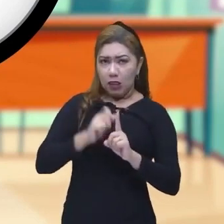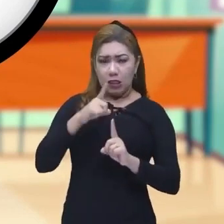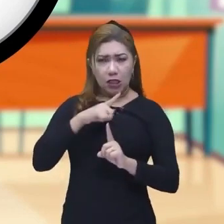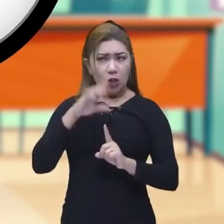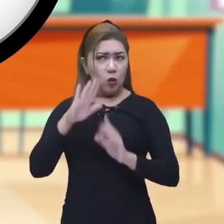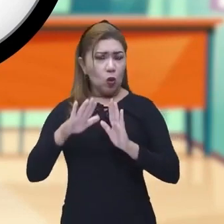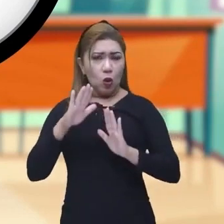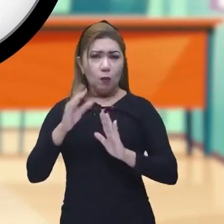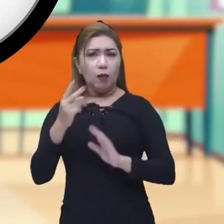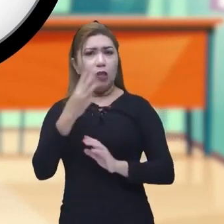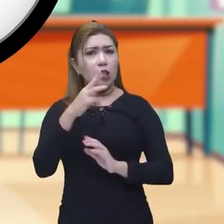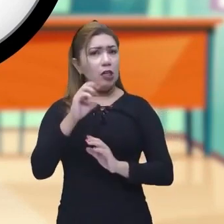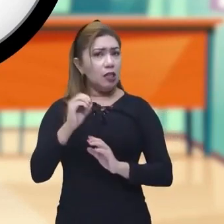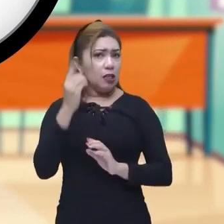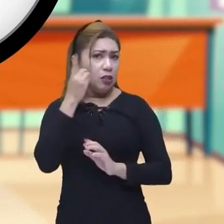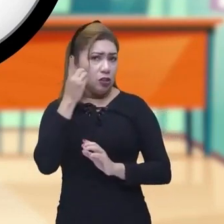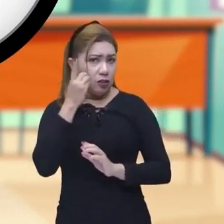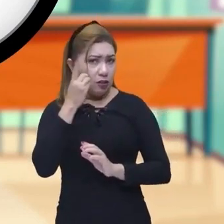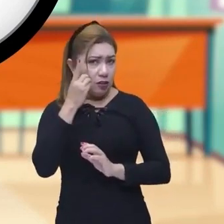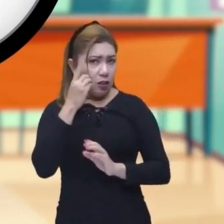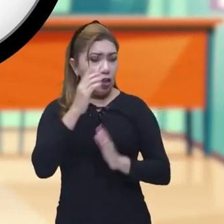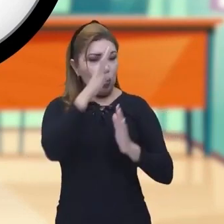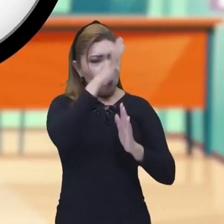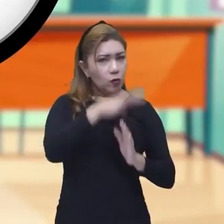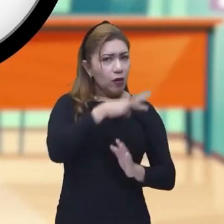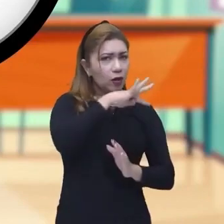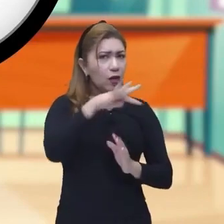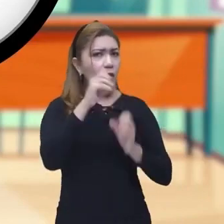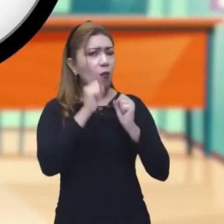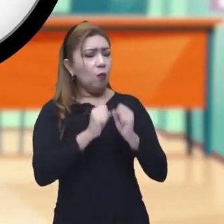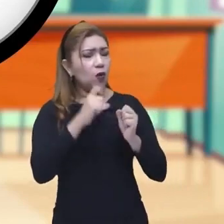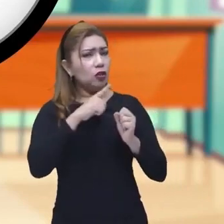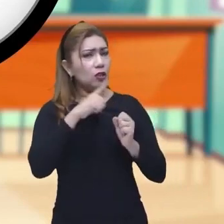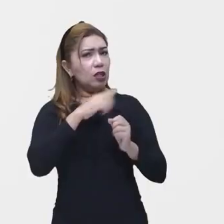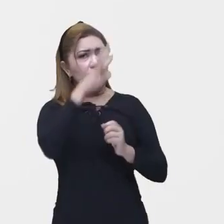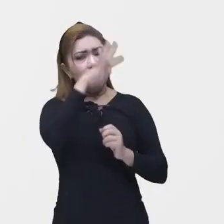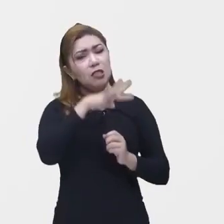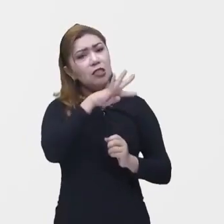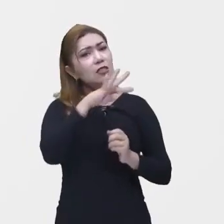30 dias. Então, o calendário também pode vir nesse formato, tá certo? De olho na tela.